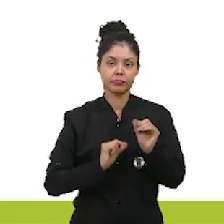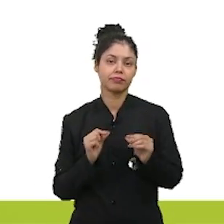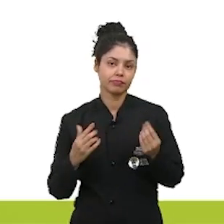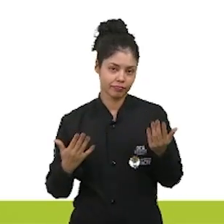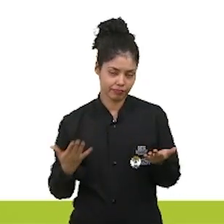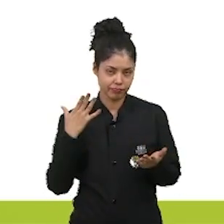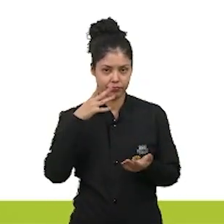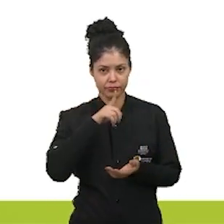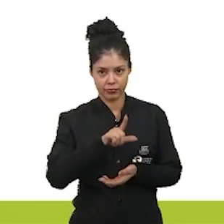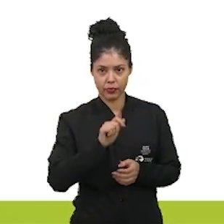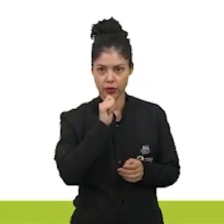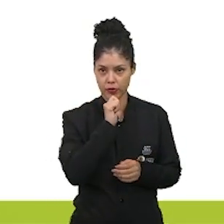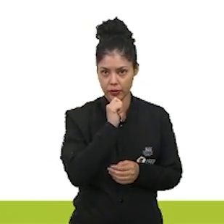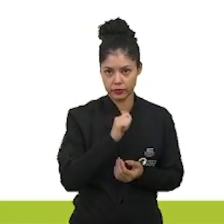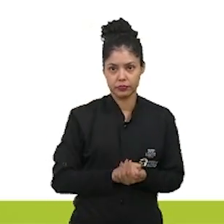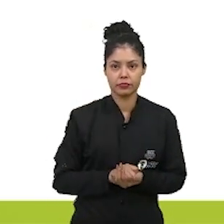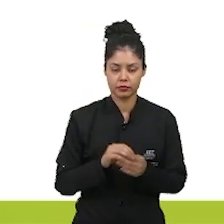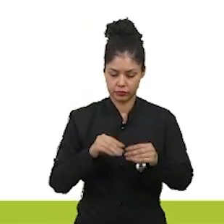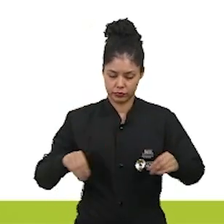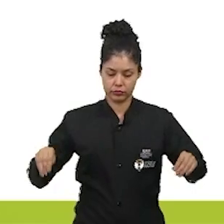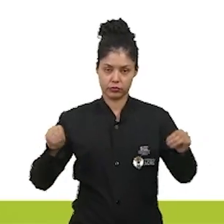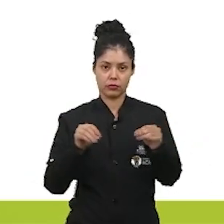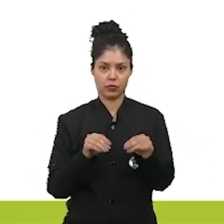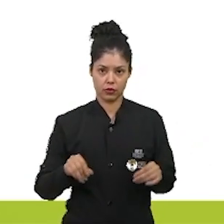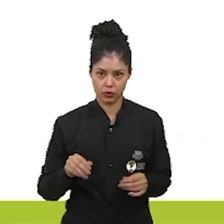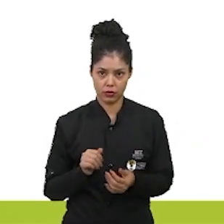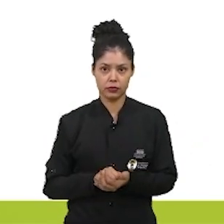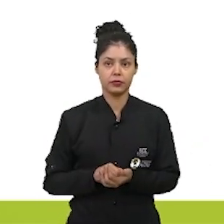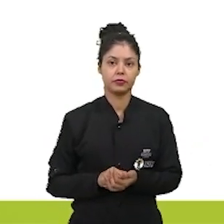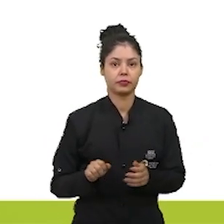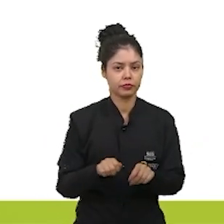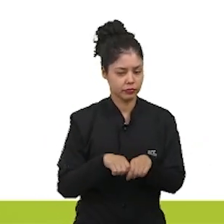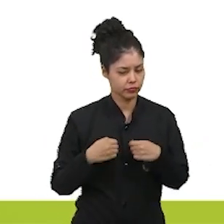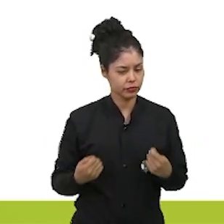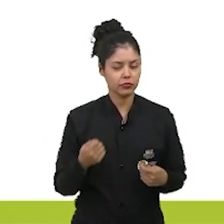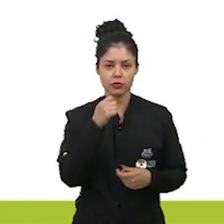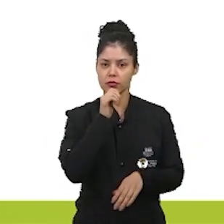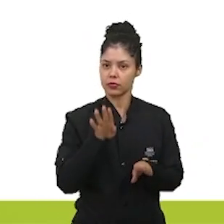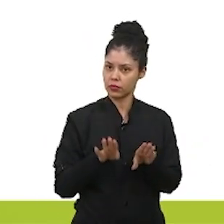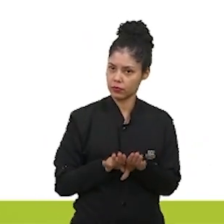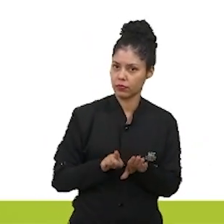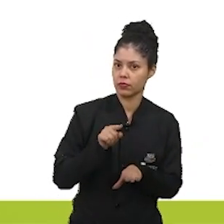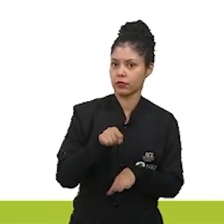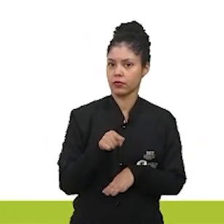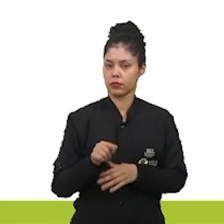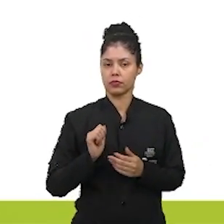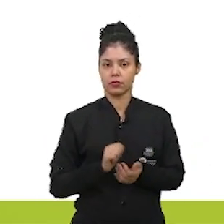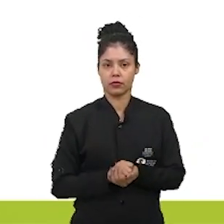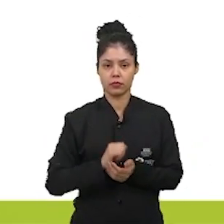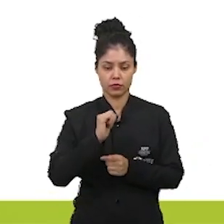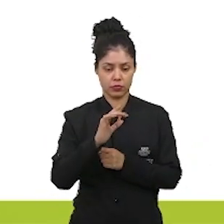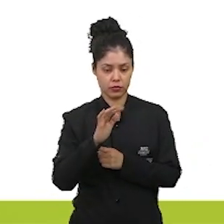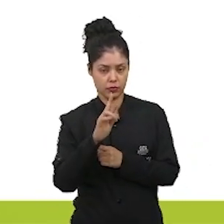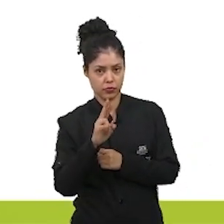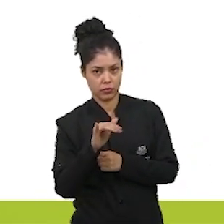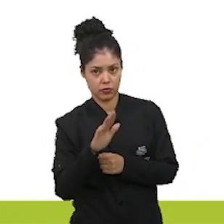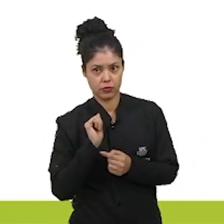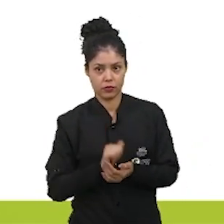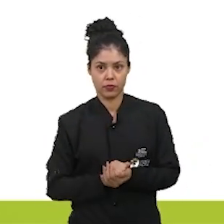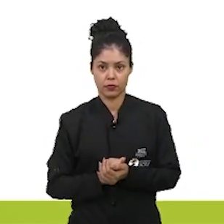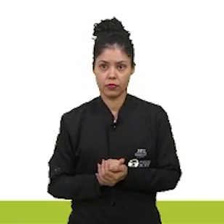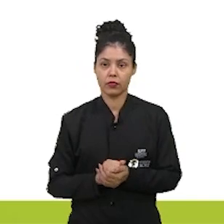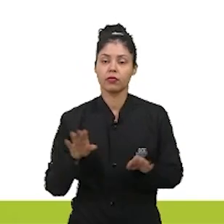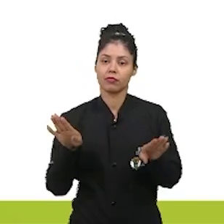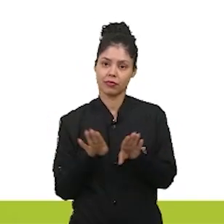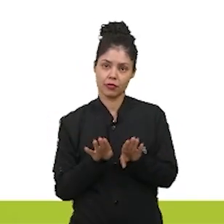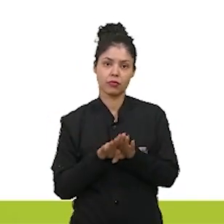alcançando a superfície terrestre, né, ali por um caminho, pelo rompimento ali dessa crosta terrestre, e aí tem o vulcanismo,